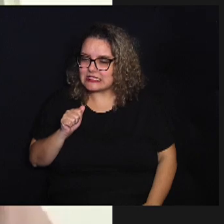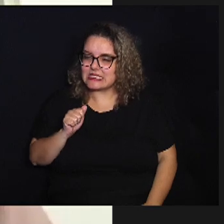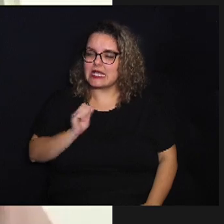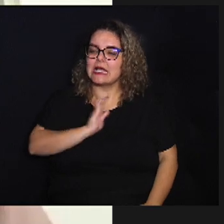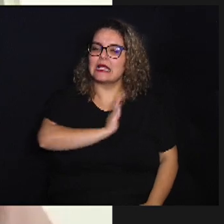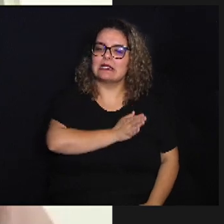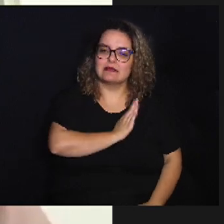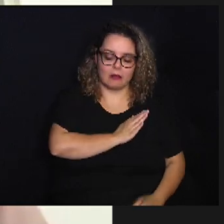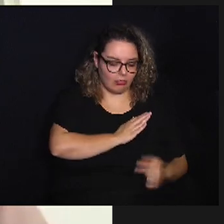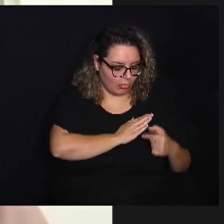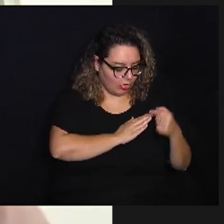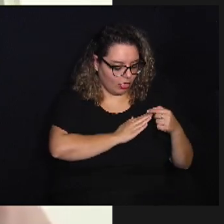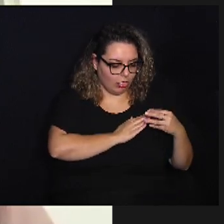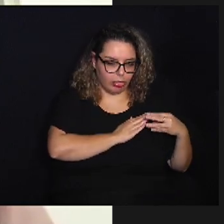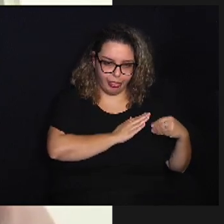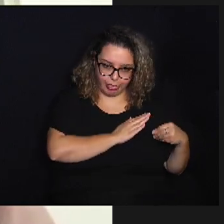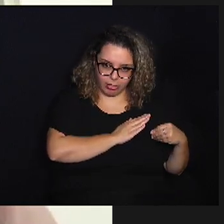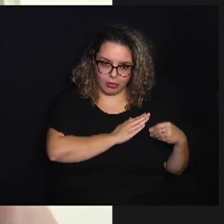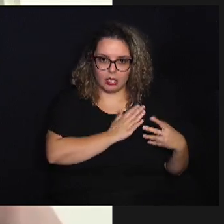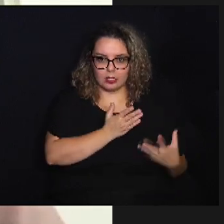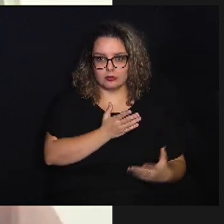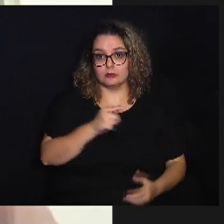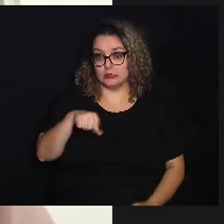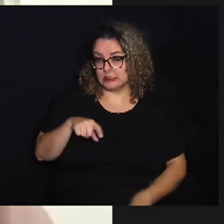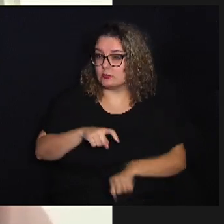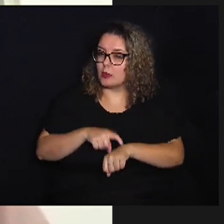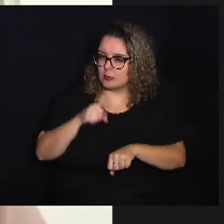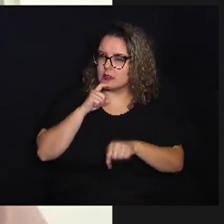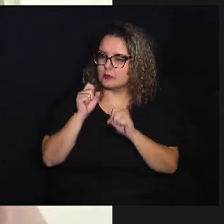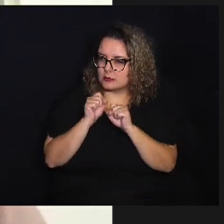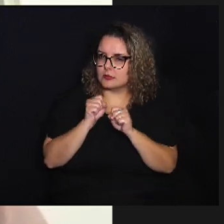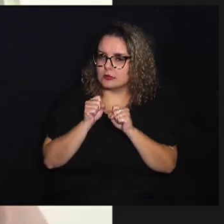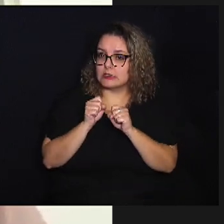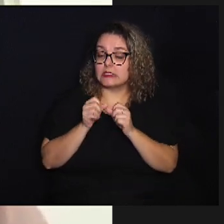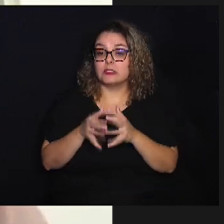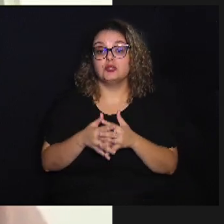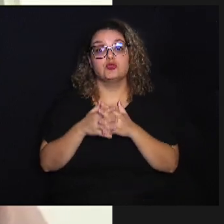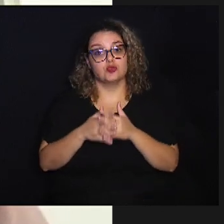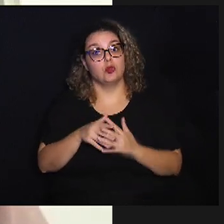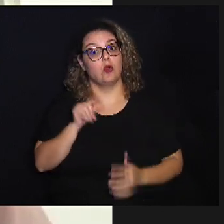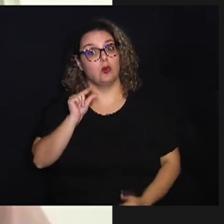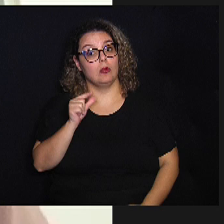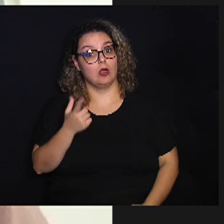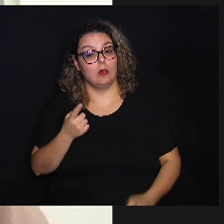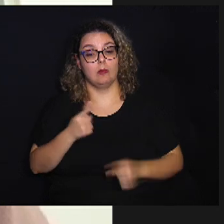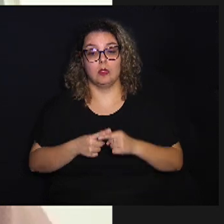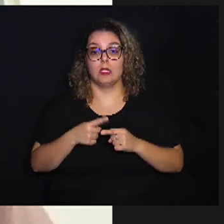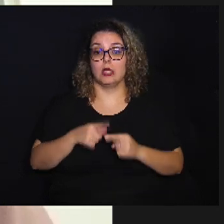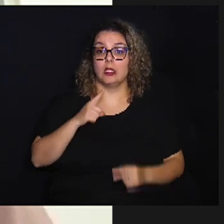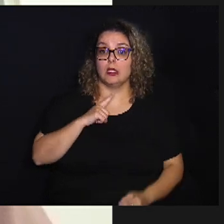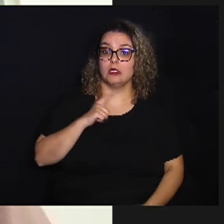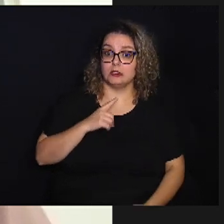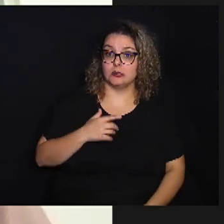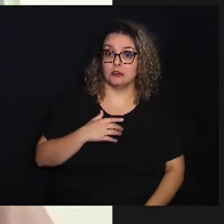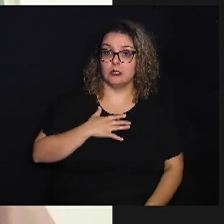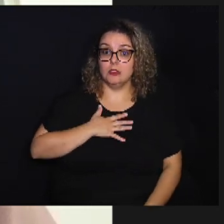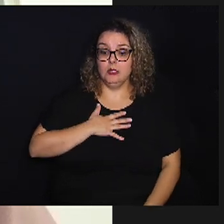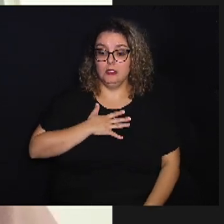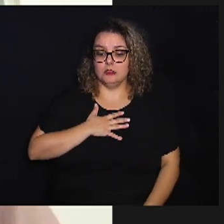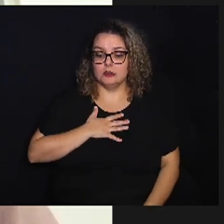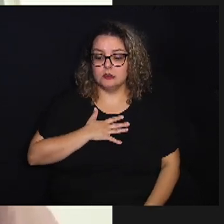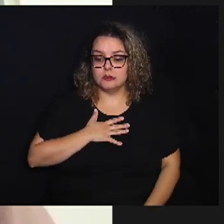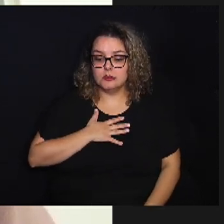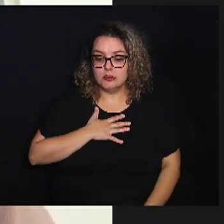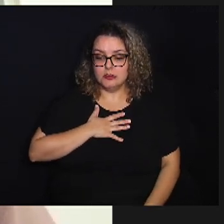Então, nesse período de inverno agora, isso até se confunde um pouco, porque a gente tem a asma de origem